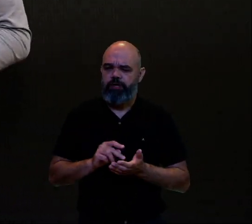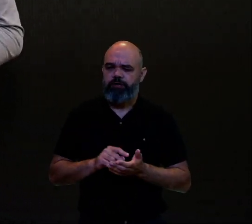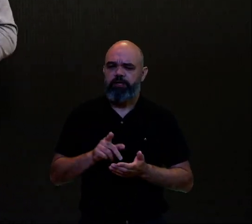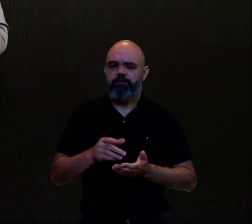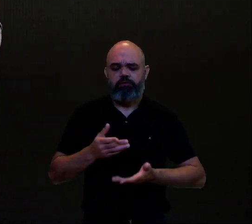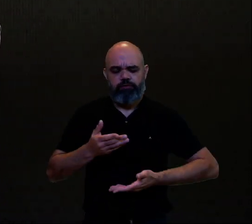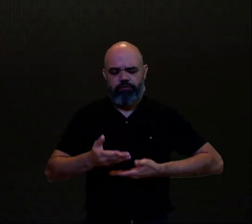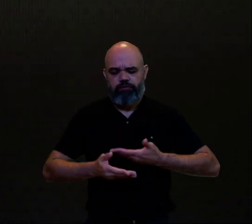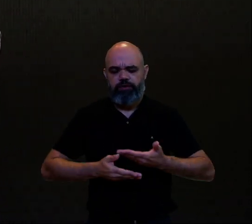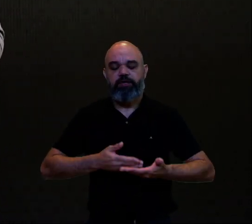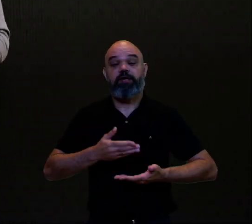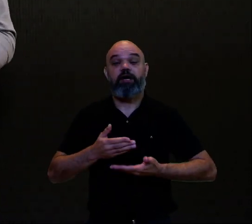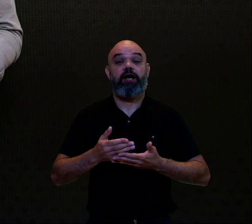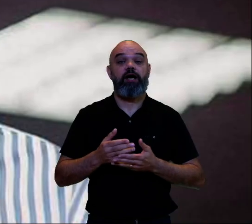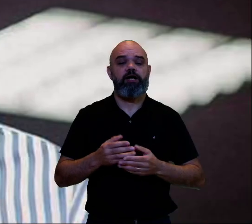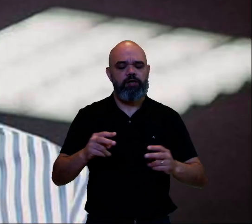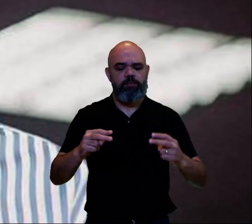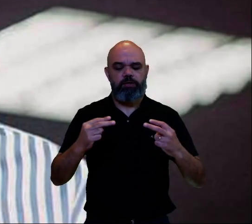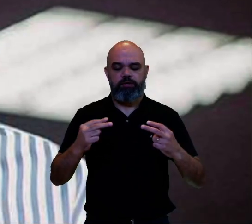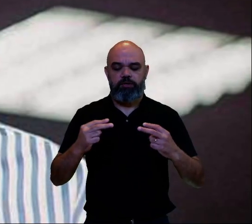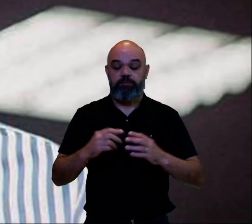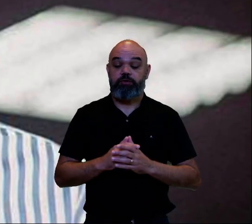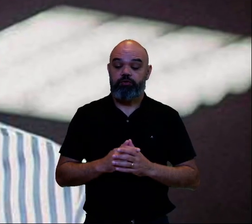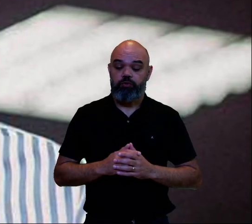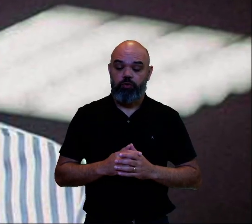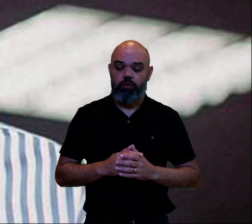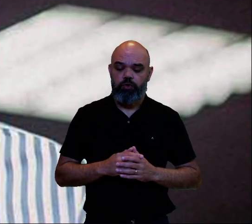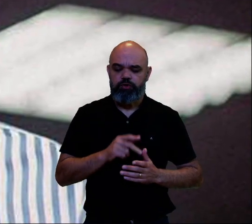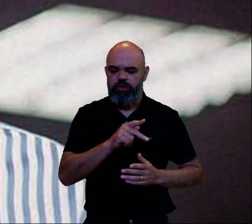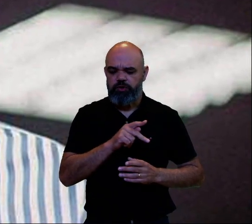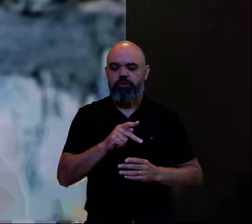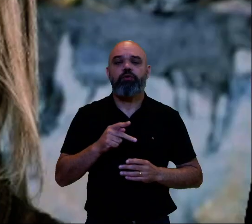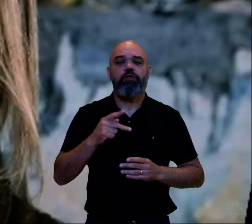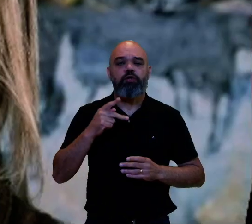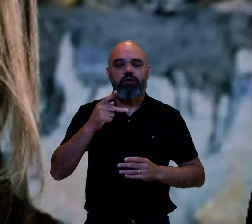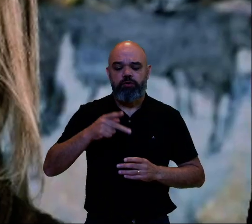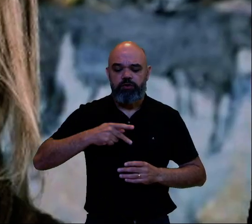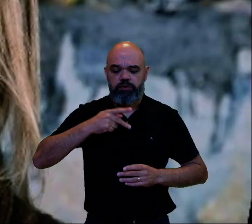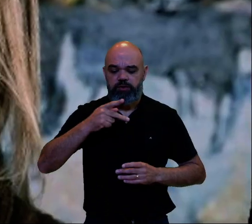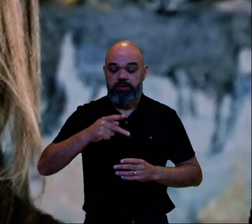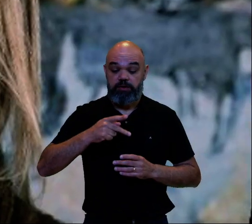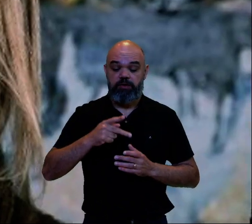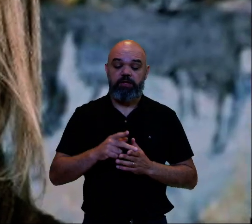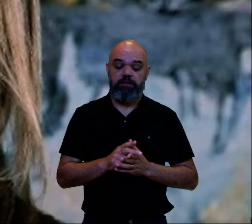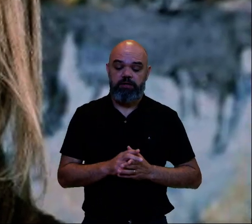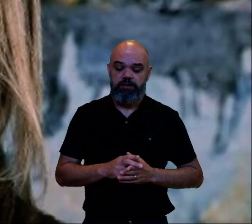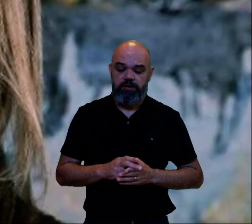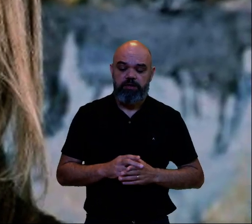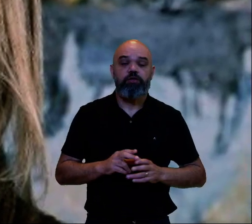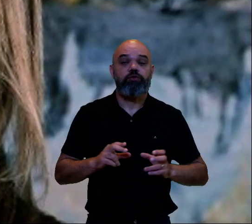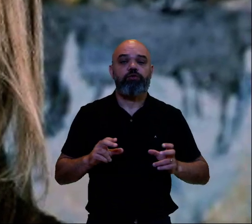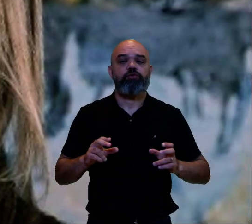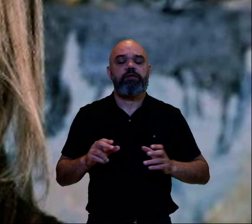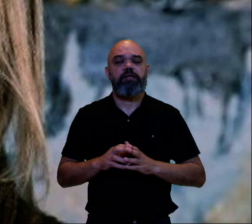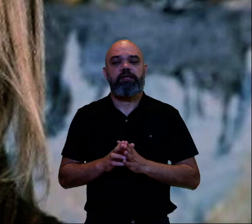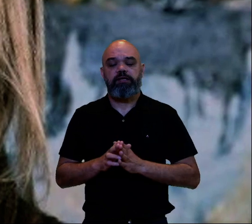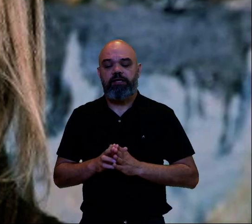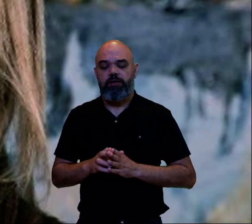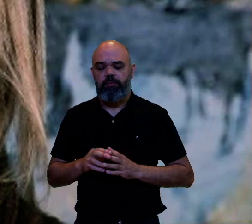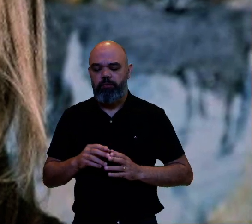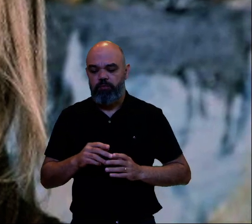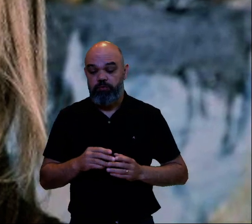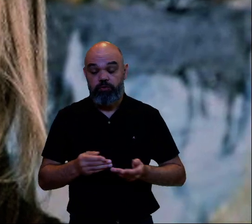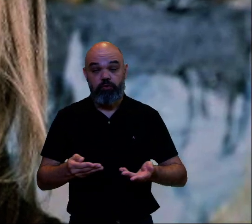os preletores dessa edição, hein? O João Mordomo vai estar ministrando aí sobre a sua vida e a Thaís Akiyama, lá do Instituto Dente de Leão, serão